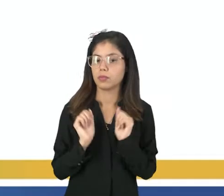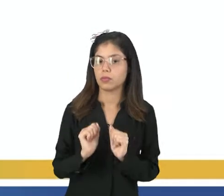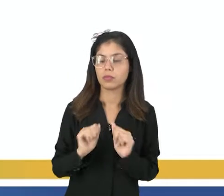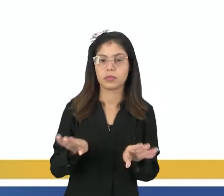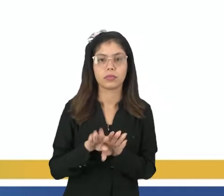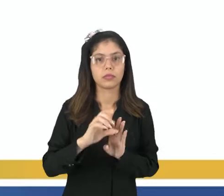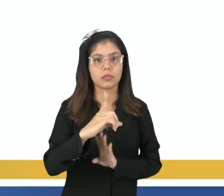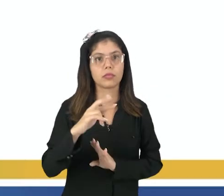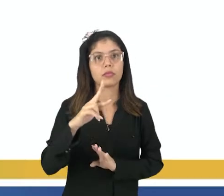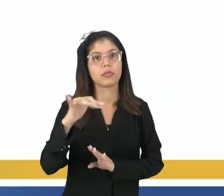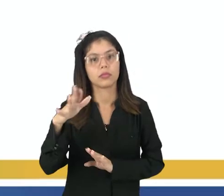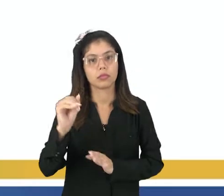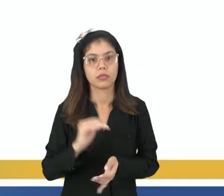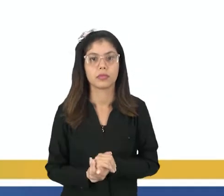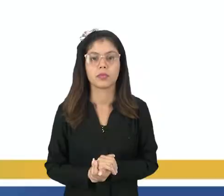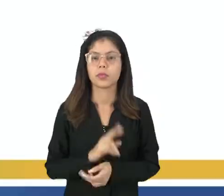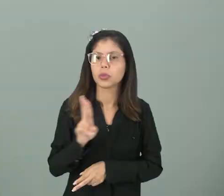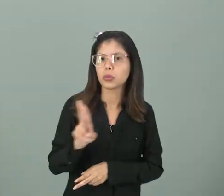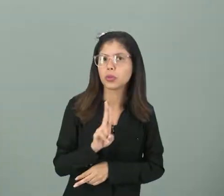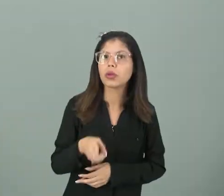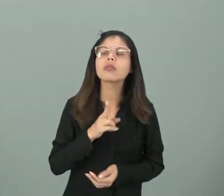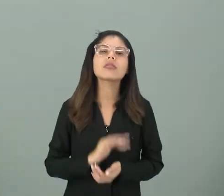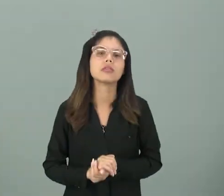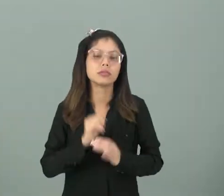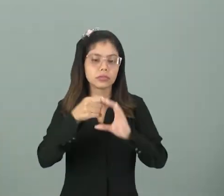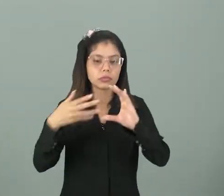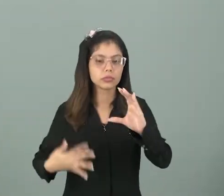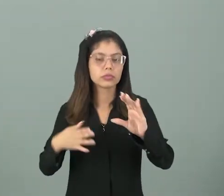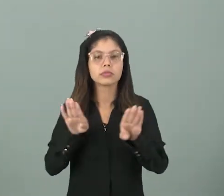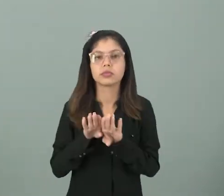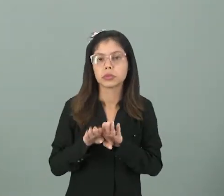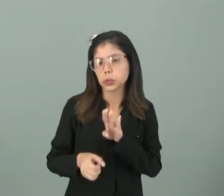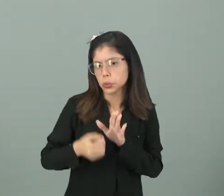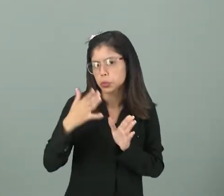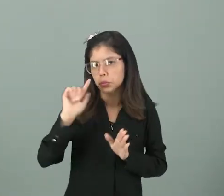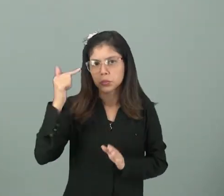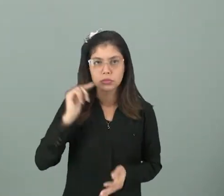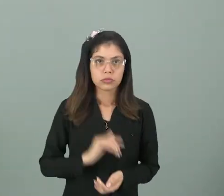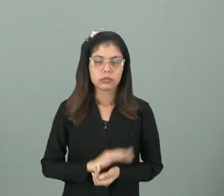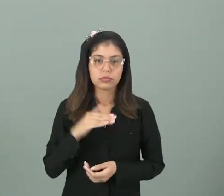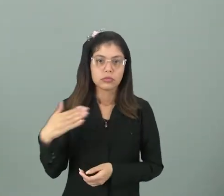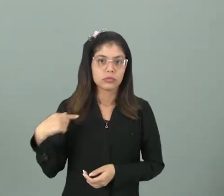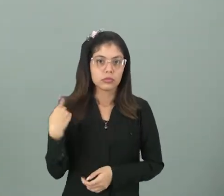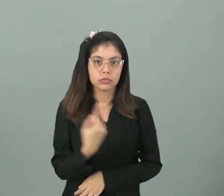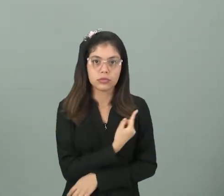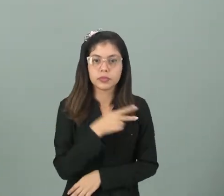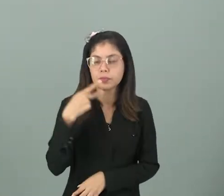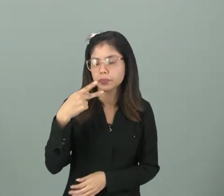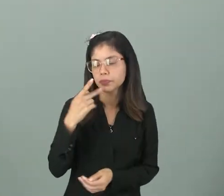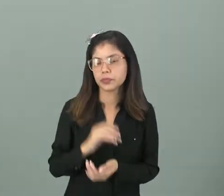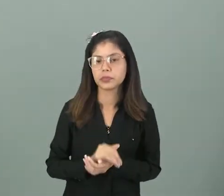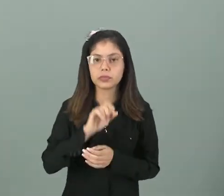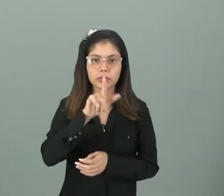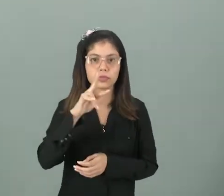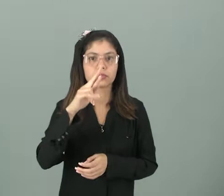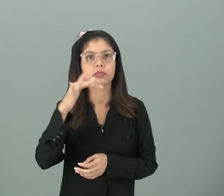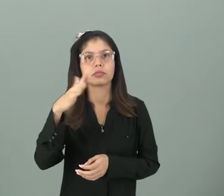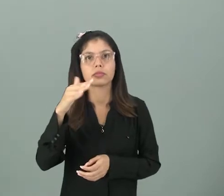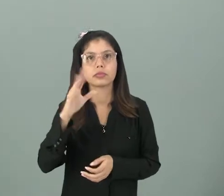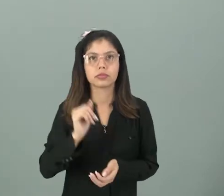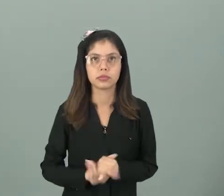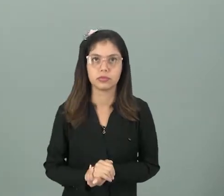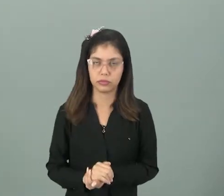aí classificar, saber o seu nome, saber sua espécie e tudo mais. Quando a gente fala sobre classificação, a parte